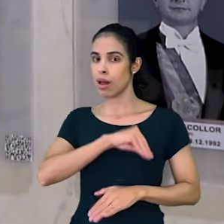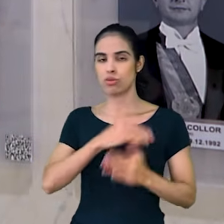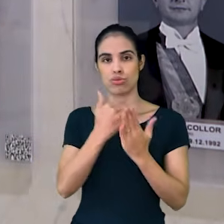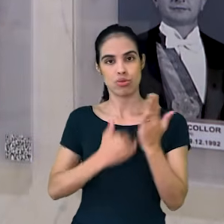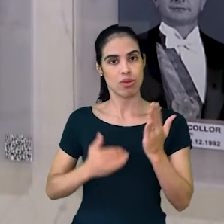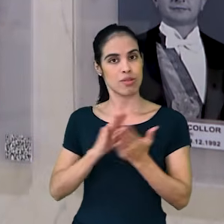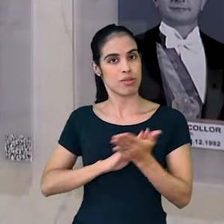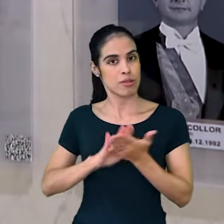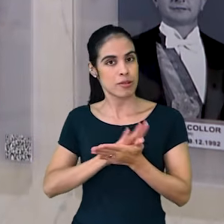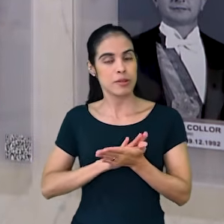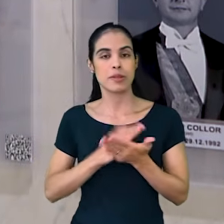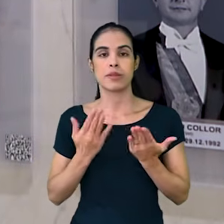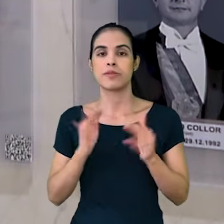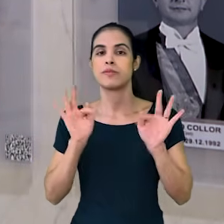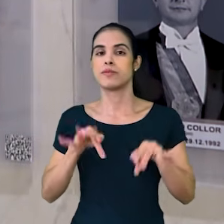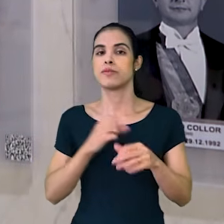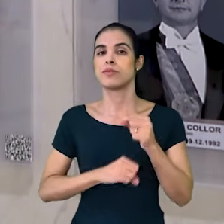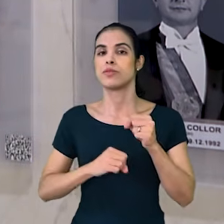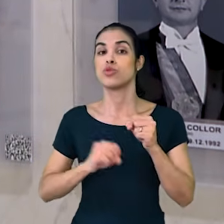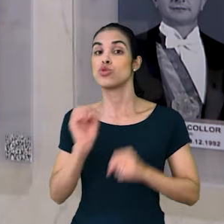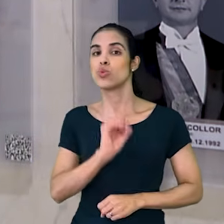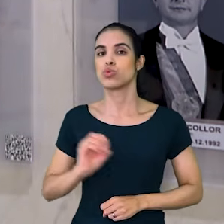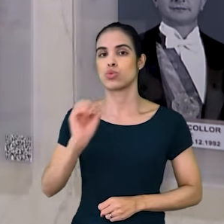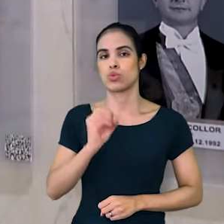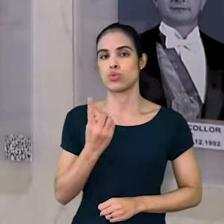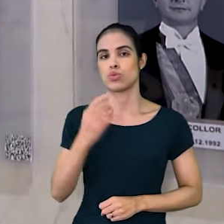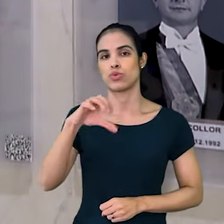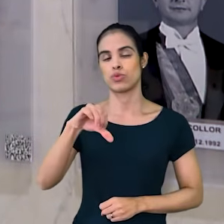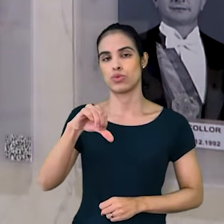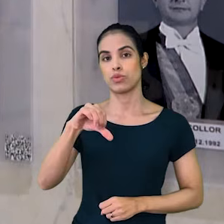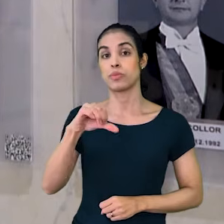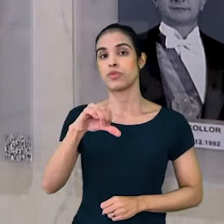remunerado iniciou de fato no final de outubro de